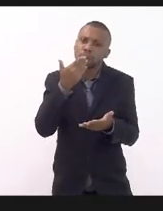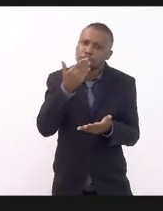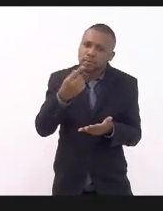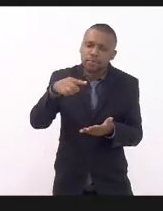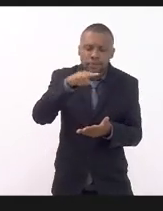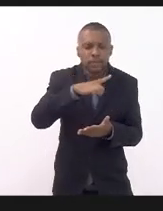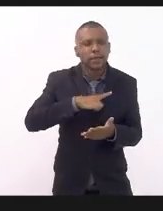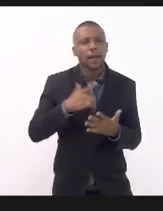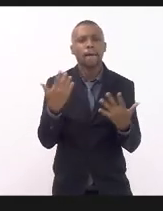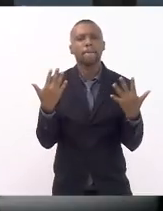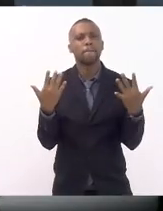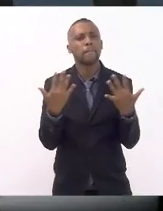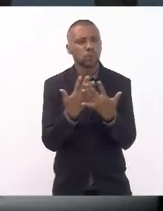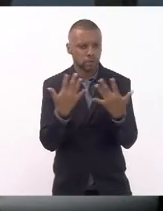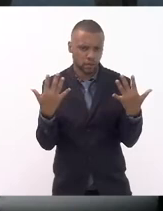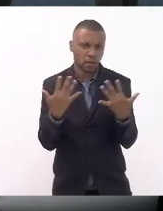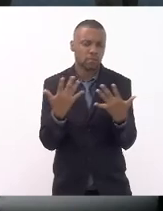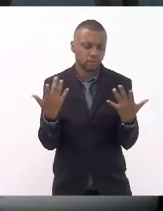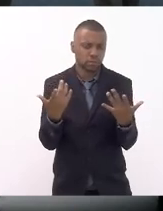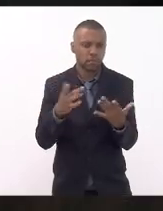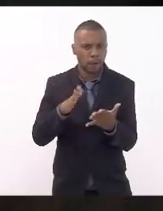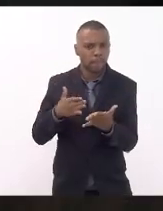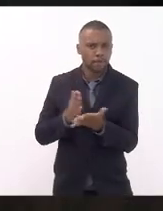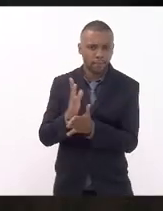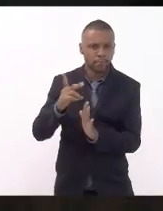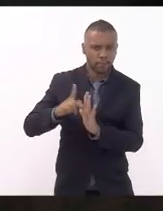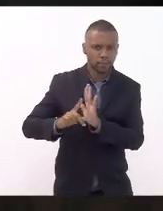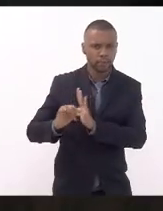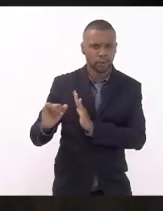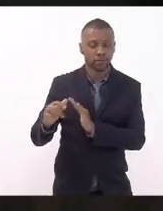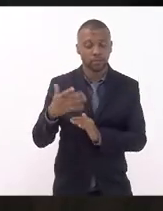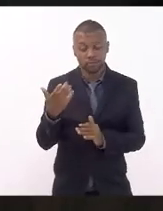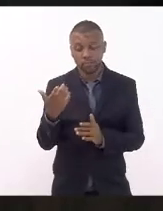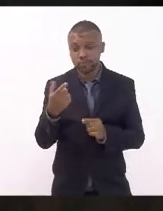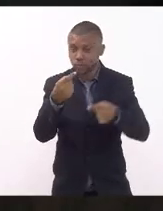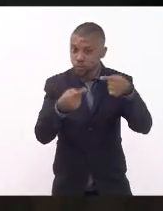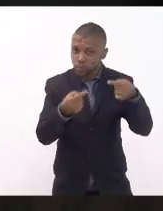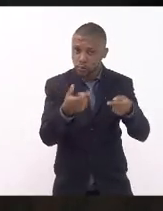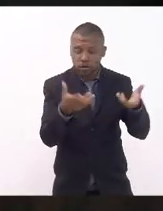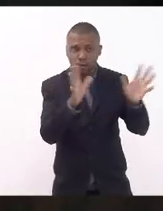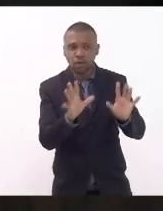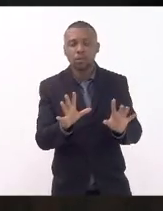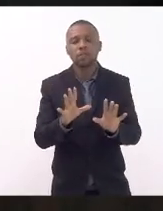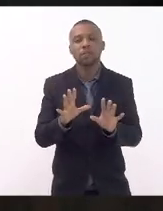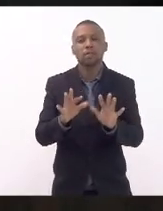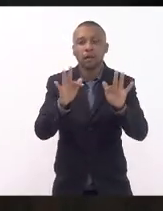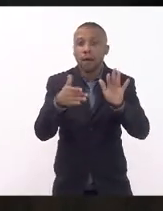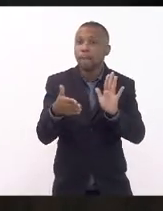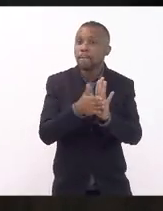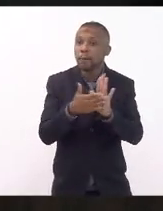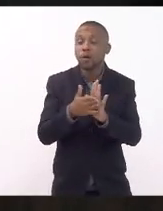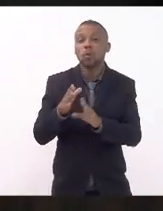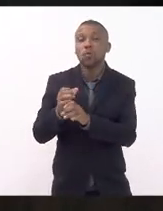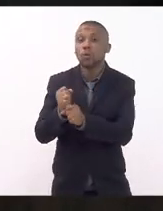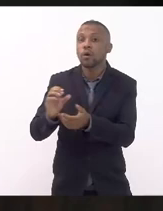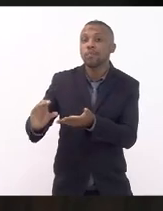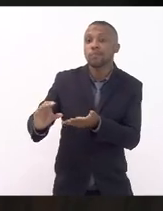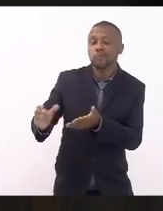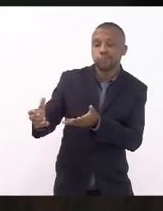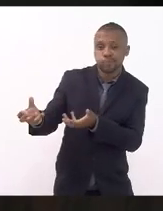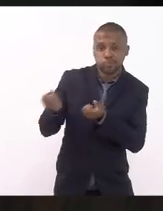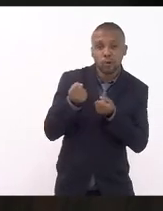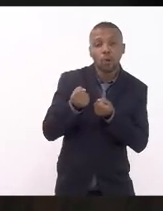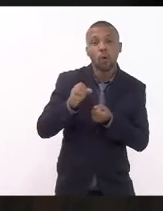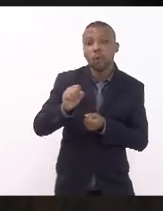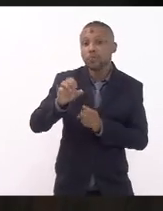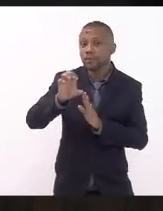aprovarmos esse projeto de lei, presidente. Ok. Não havendo quem queira discutir, encerrada a discussão, Presidente, proposta recebeu 8 emendas e retorna às